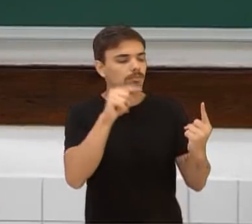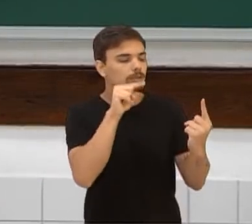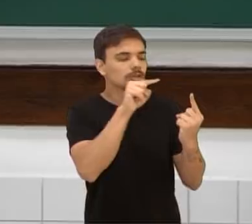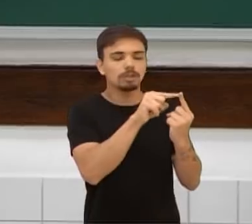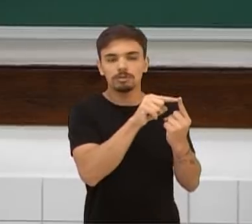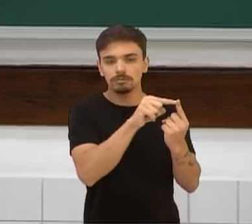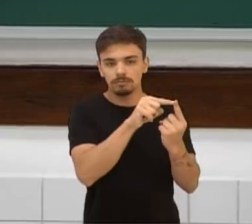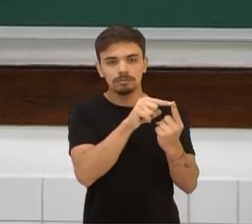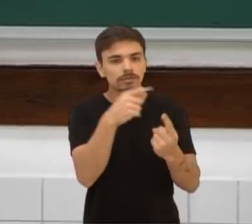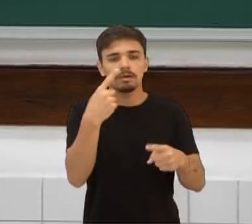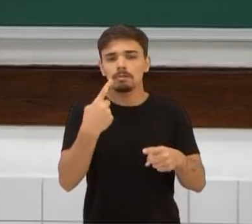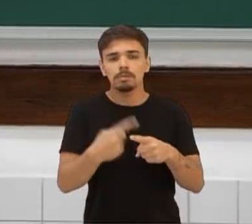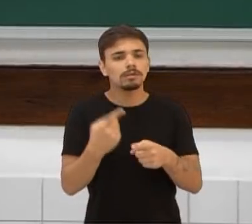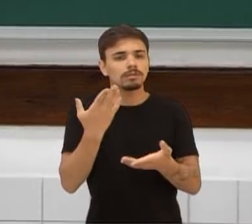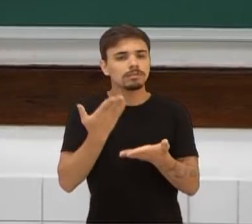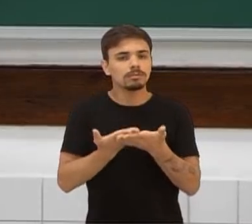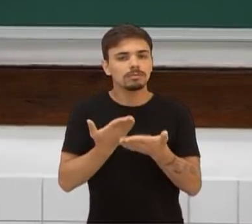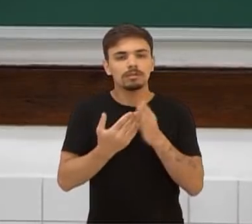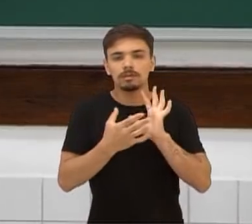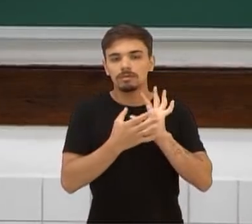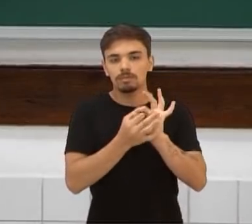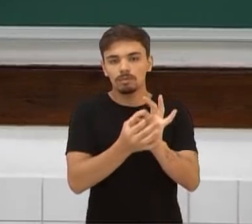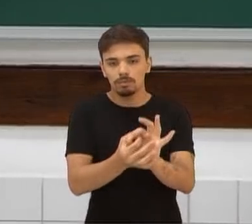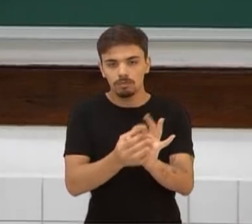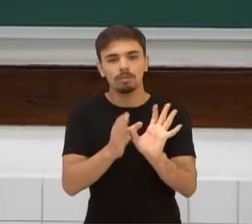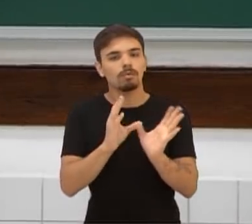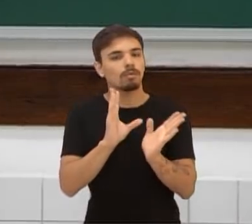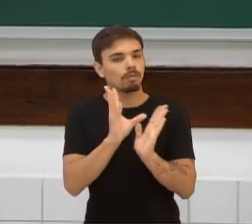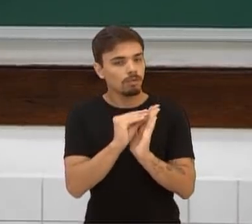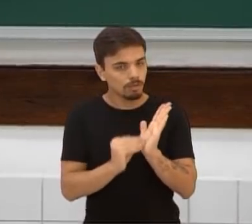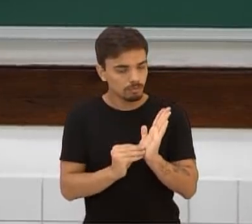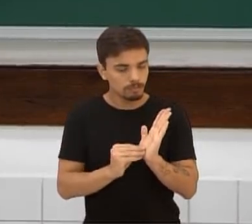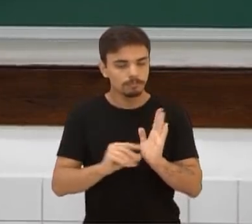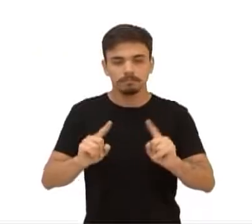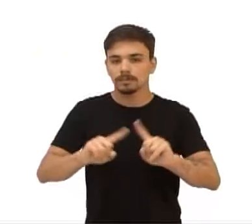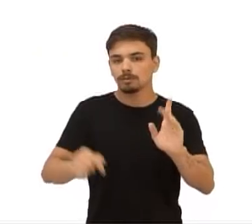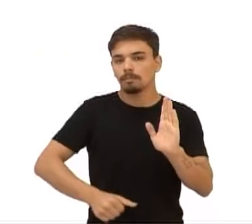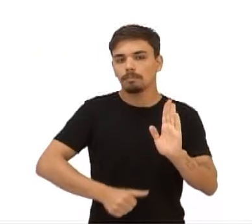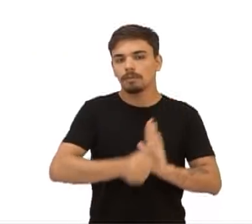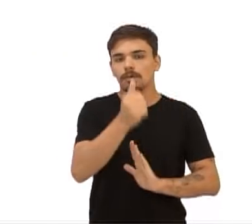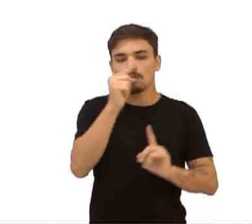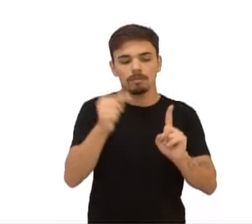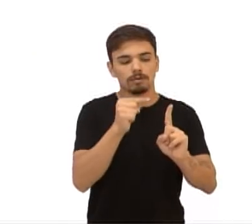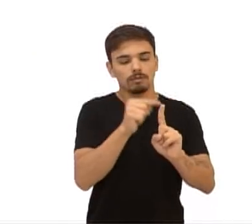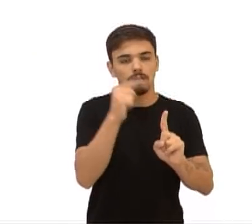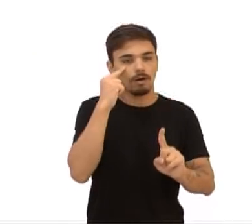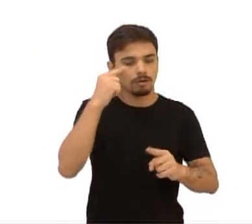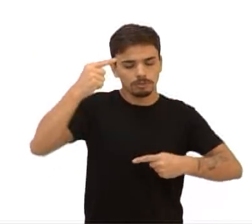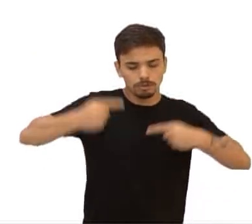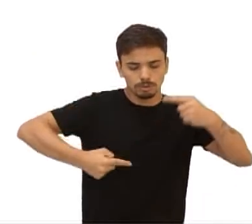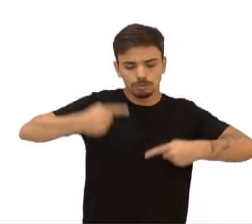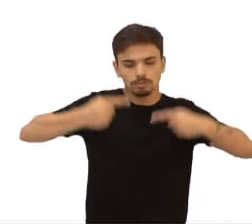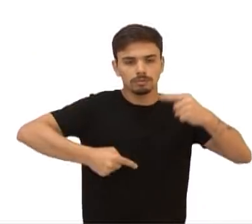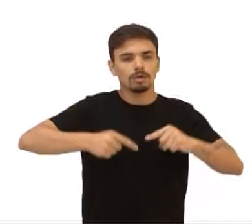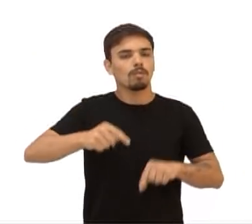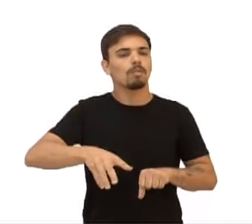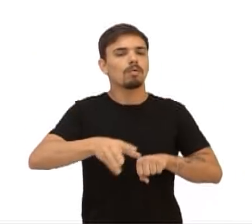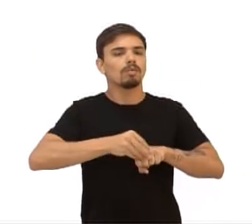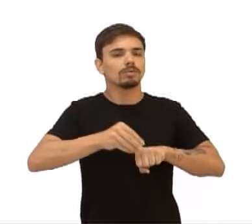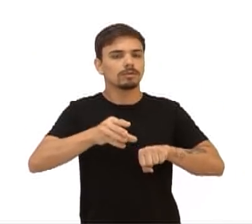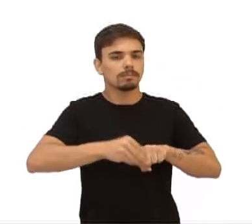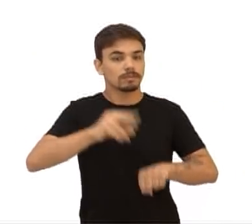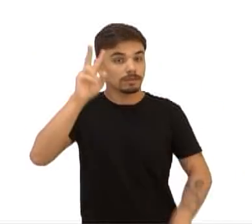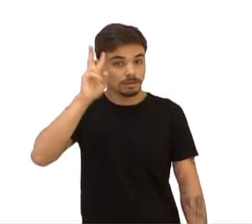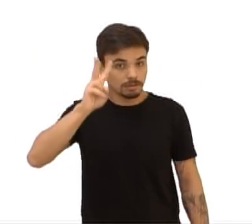objetivos. Por que a gente está estudando esse conteúdo? Primeiro objetivo, discutir o conhecimento histórico. Então, nessa aula,